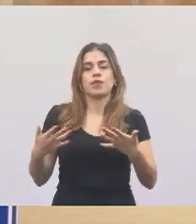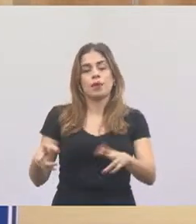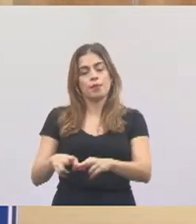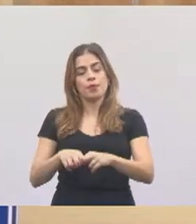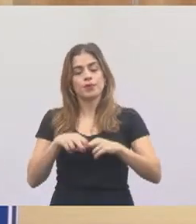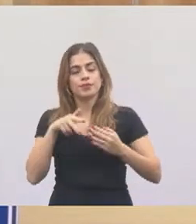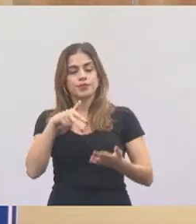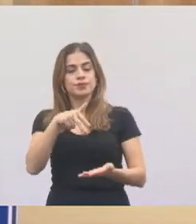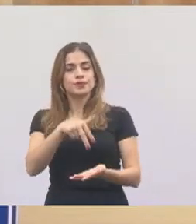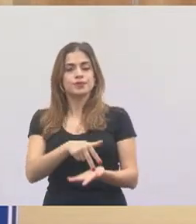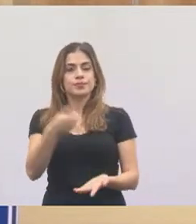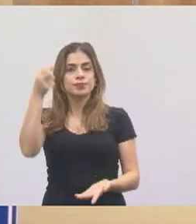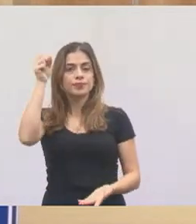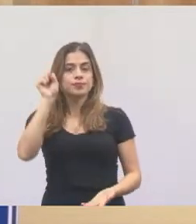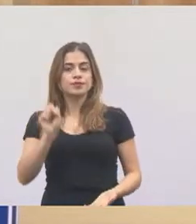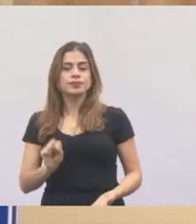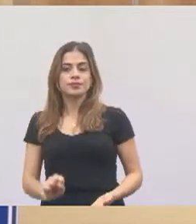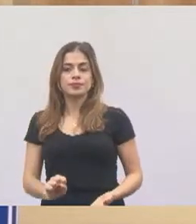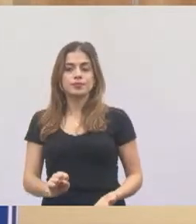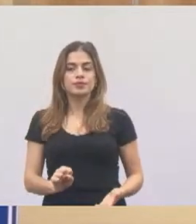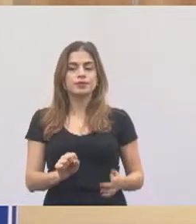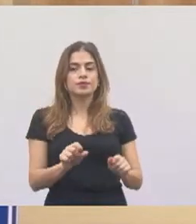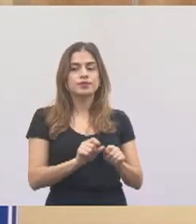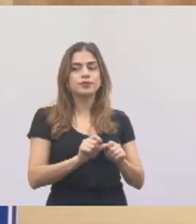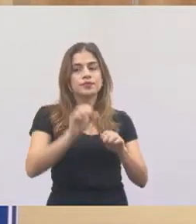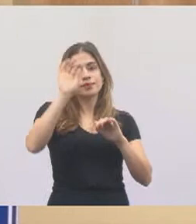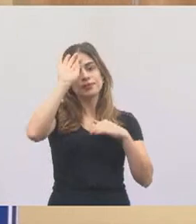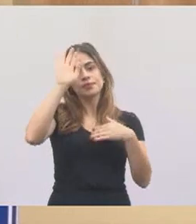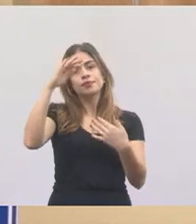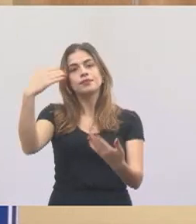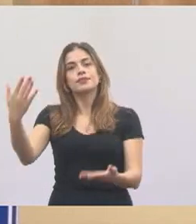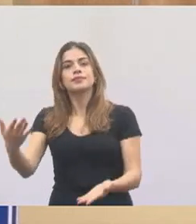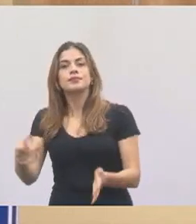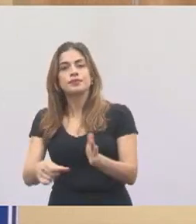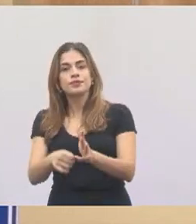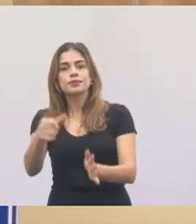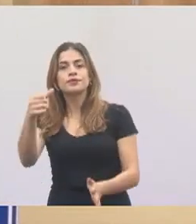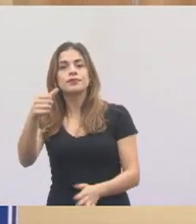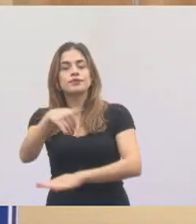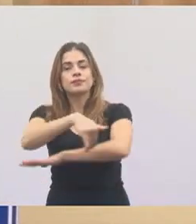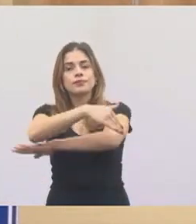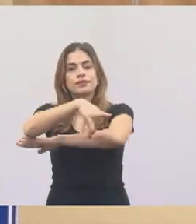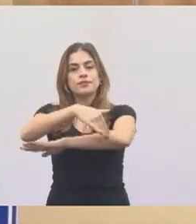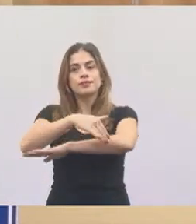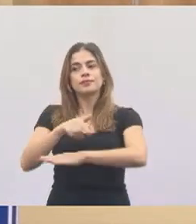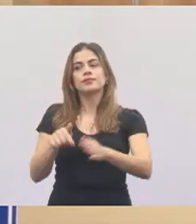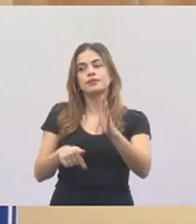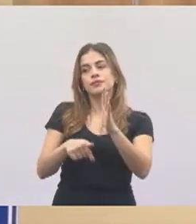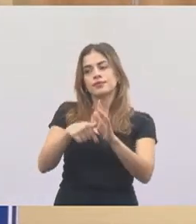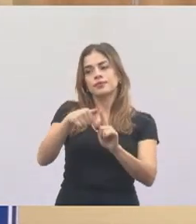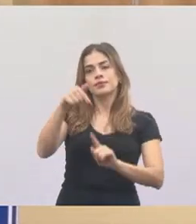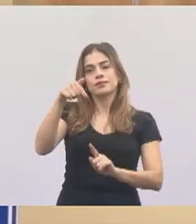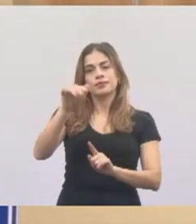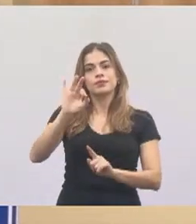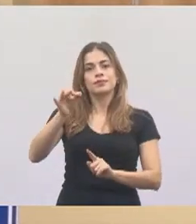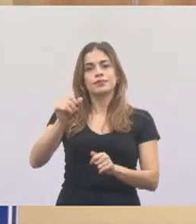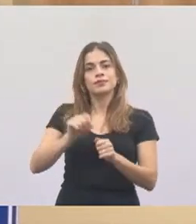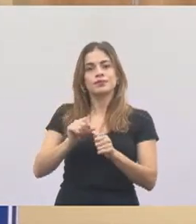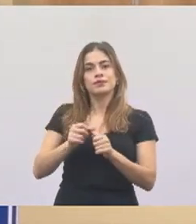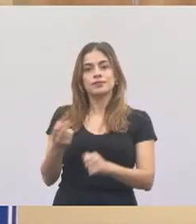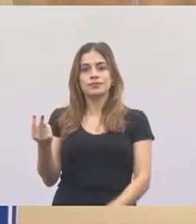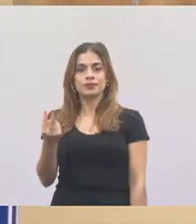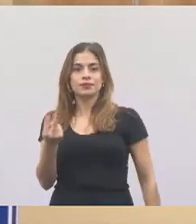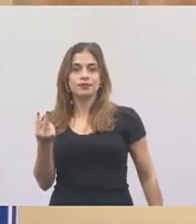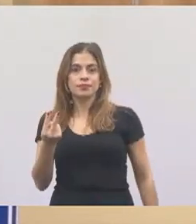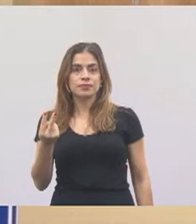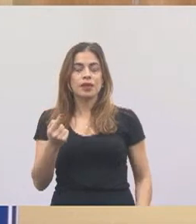a Sônia, ela mencionou que ela fez a primeira homenagem dela de rua, e eu aqui estou há 7 meses, já fiz 2, porque